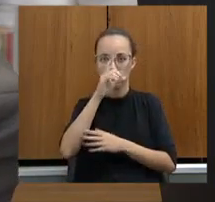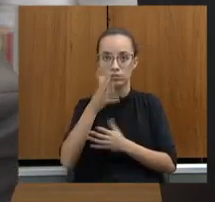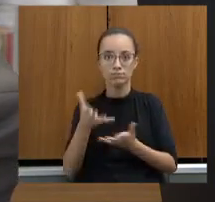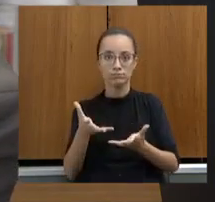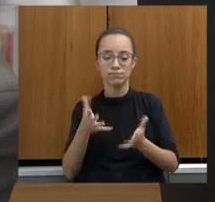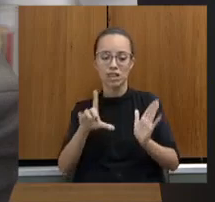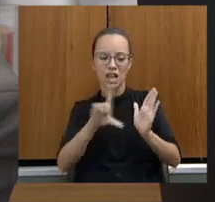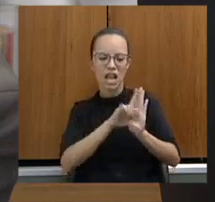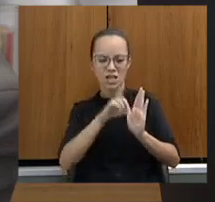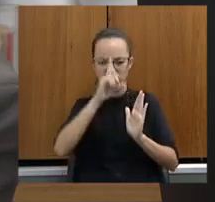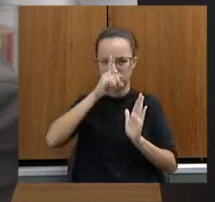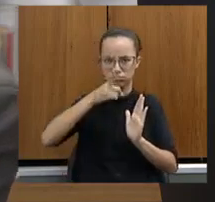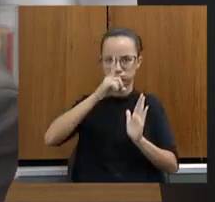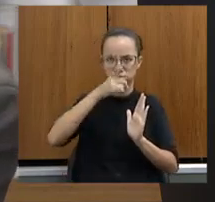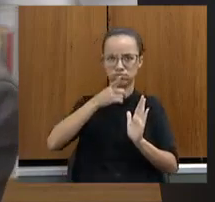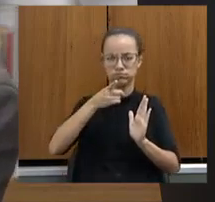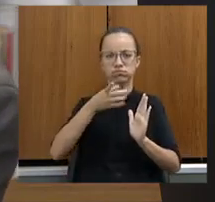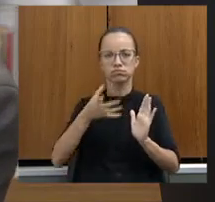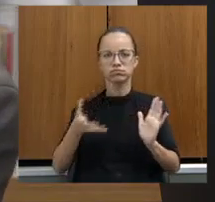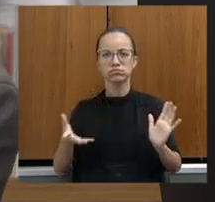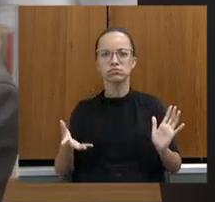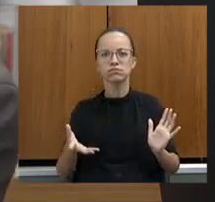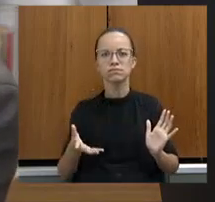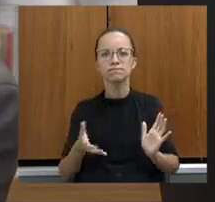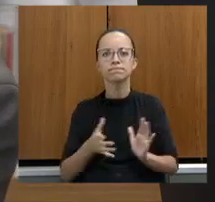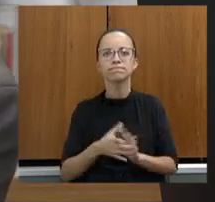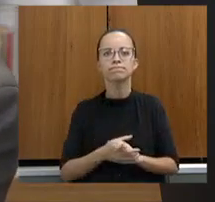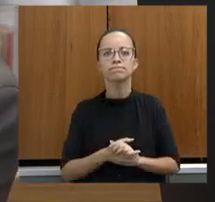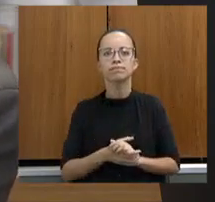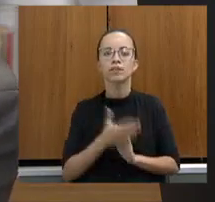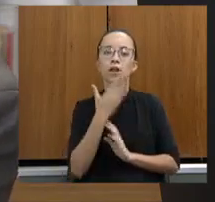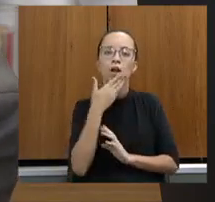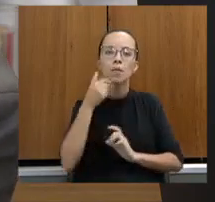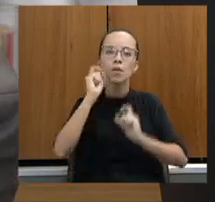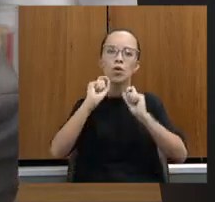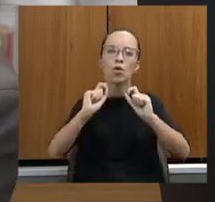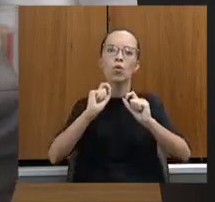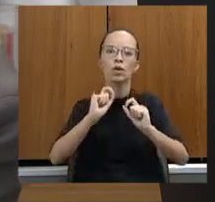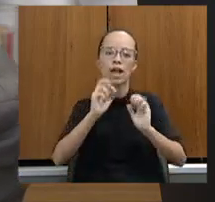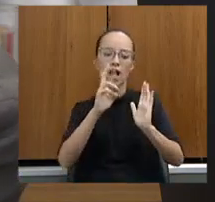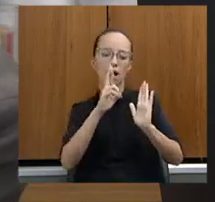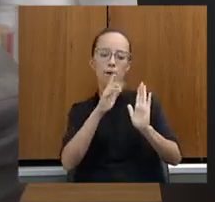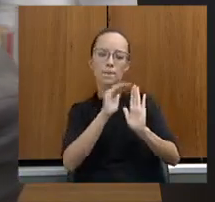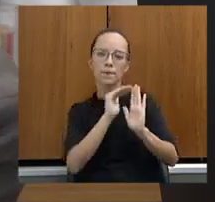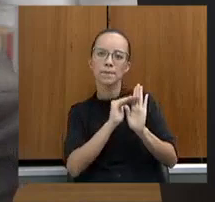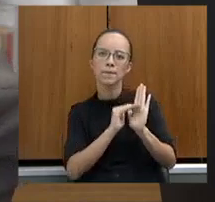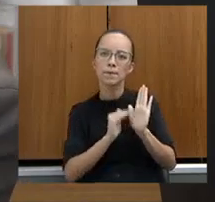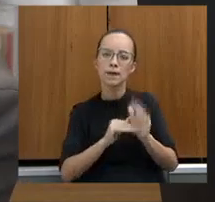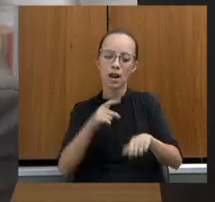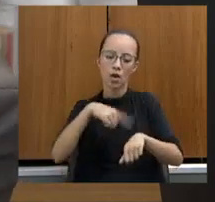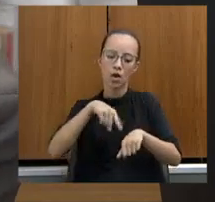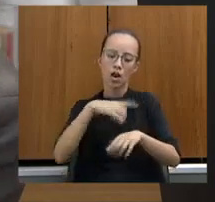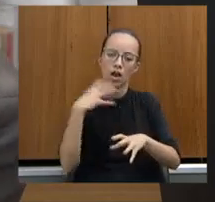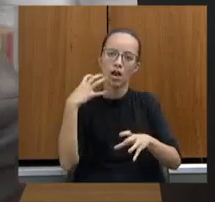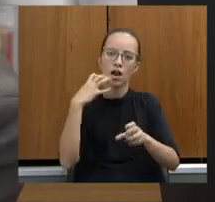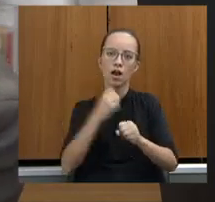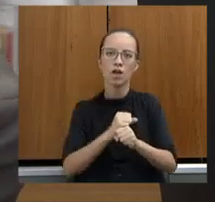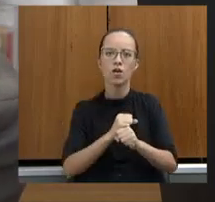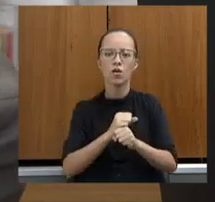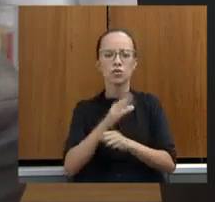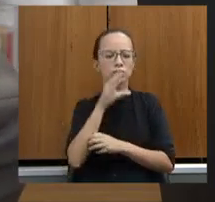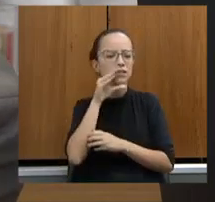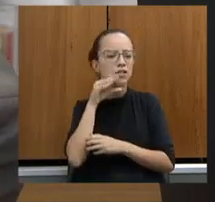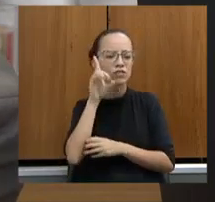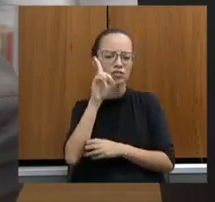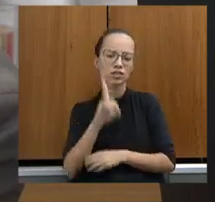serviço o greco foi lá e né Melhorou a questão da resolução da carga horária você viu tem direito